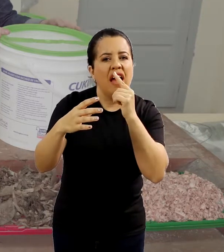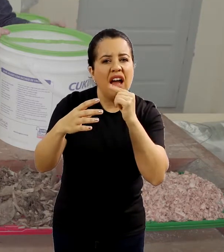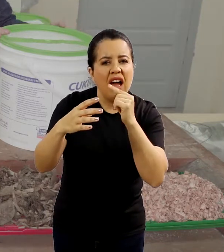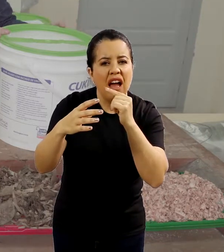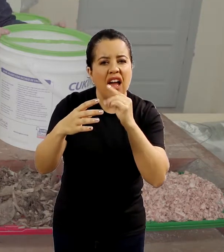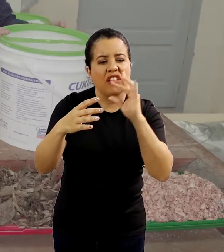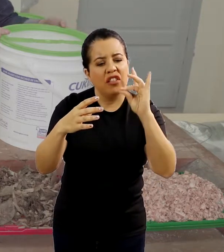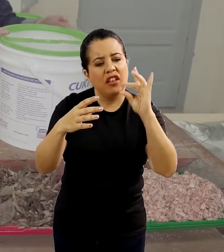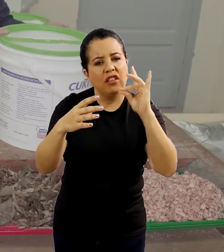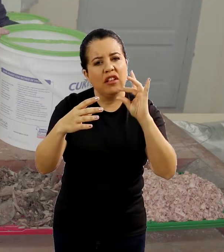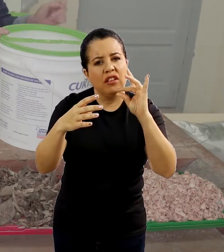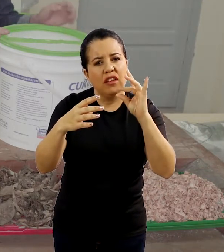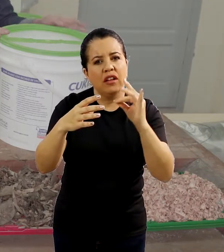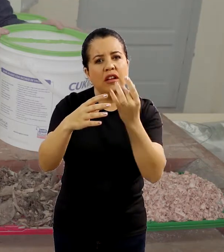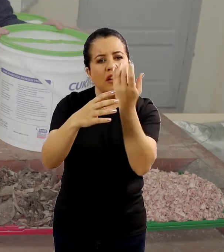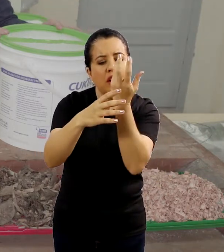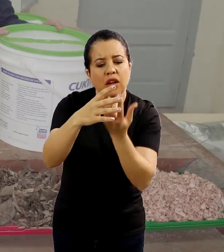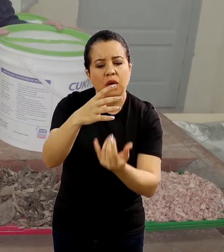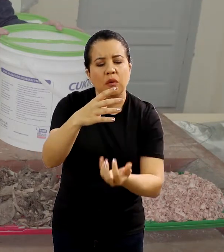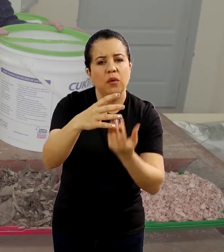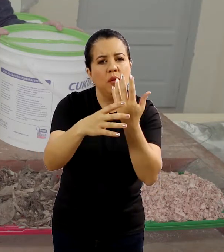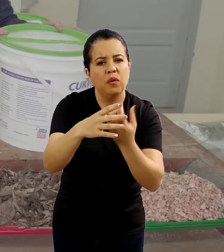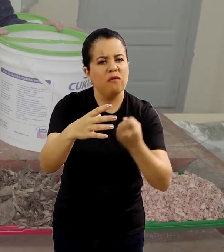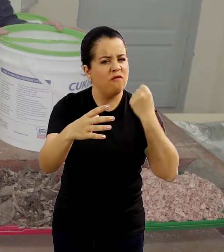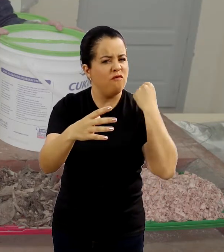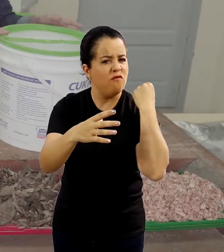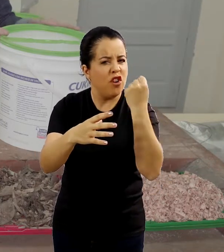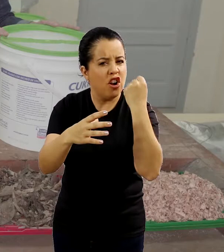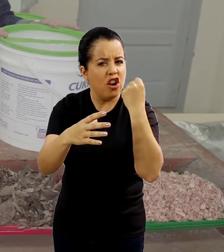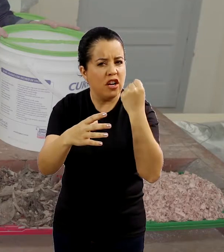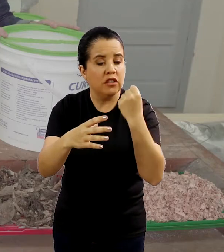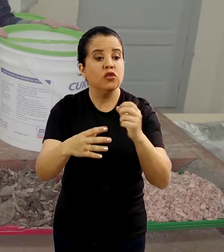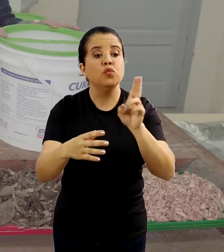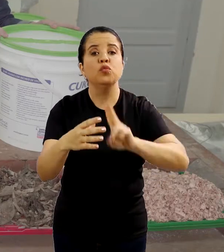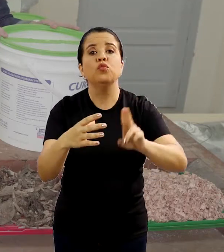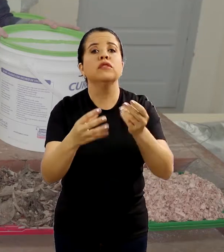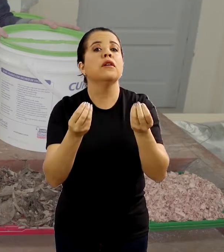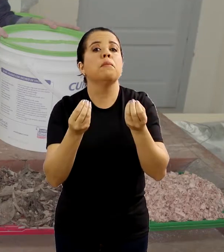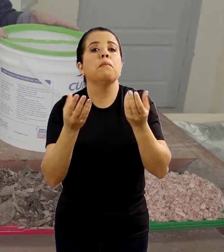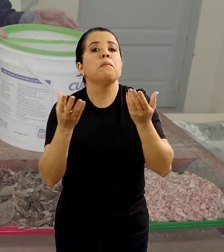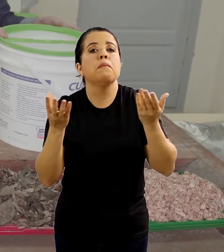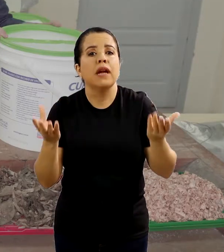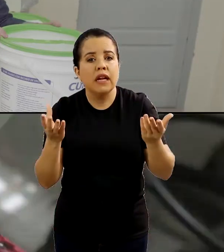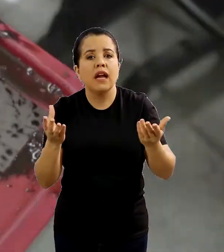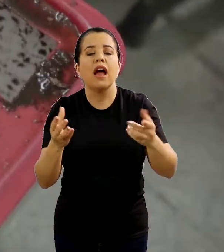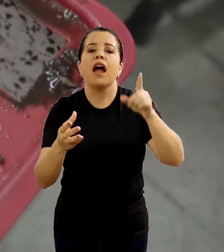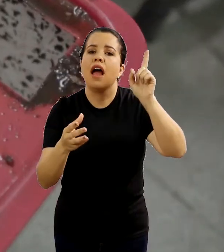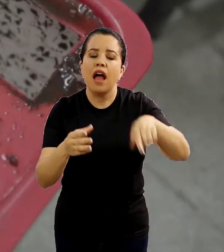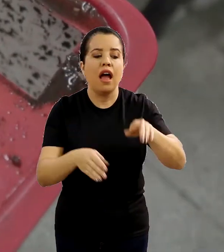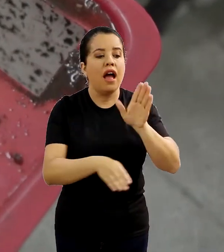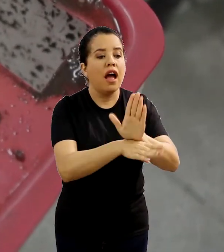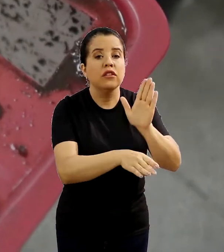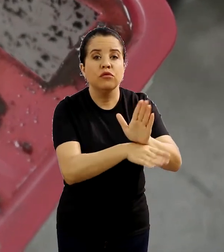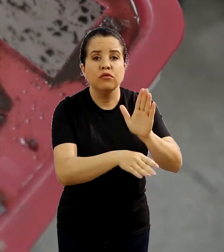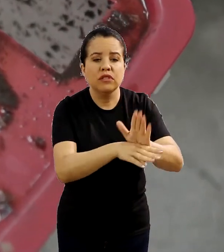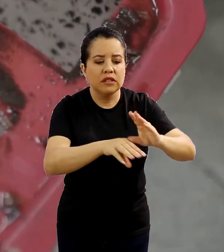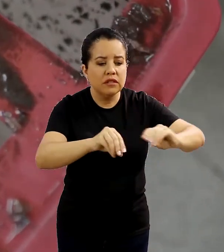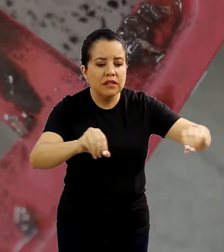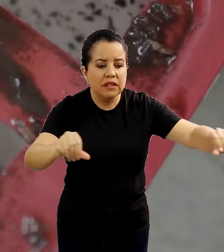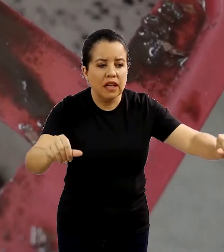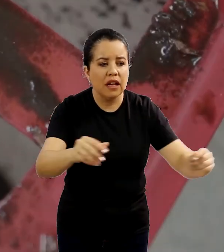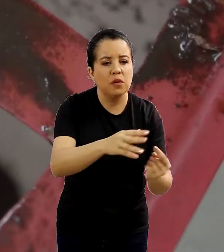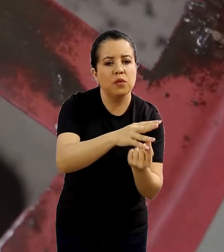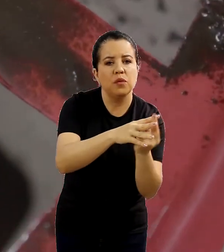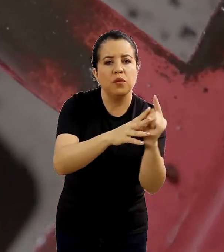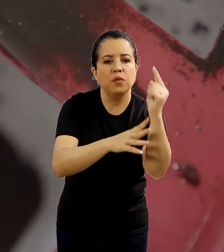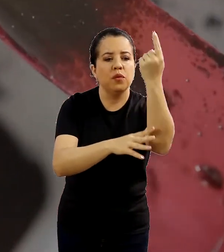dessa decomposição, um líquido que ele é muito concentrado. Ele pode ser utilizado como um fertilizante